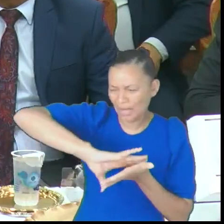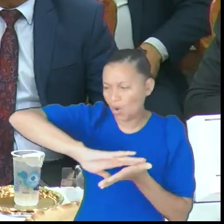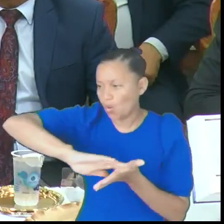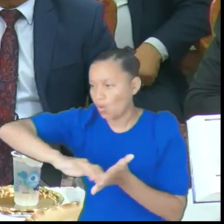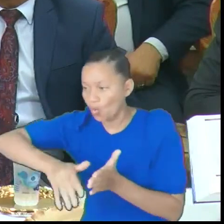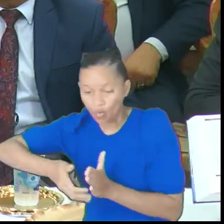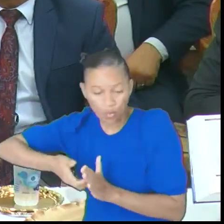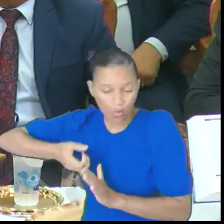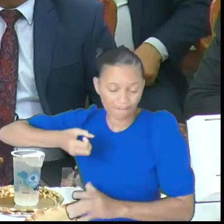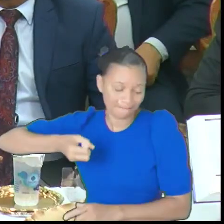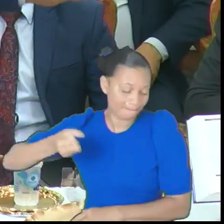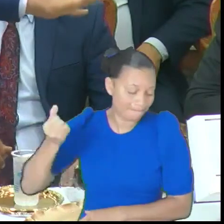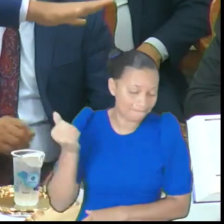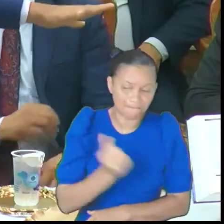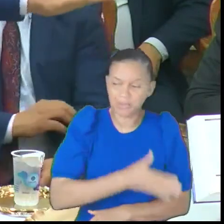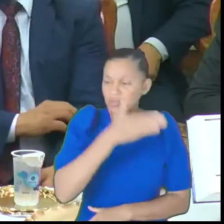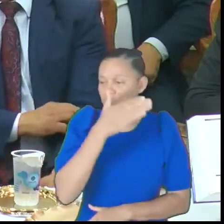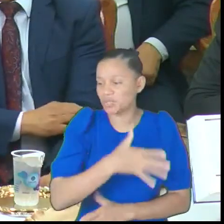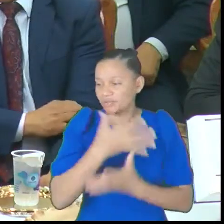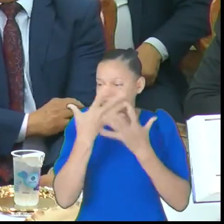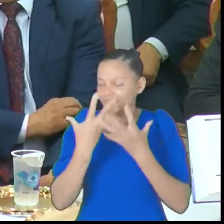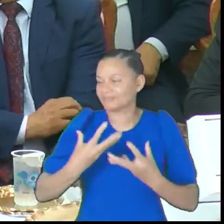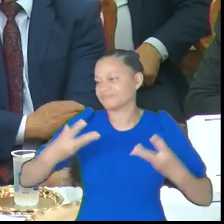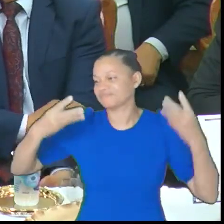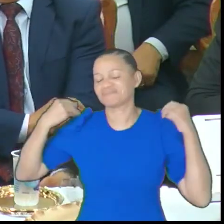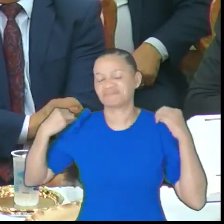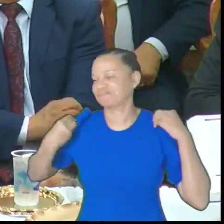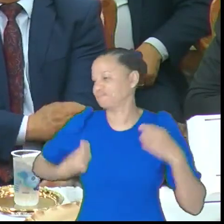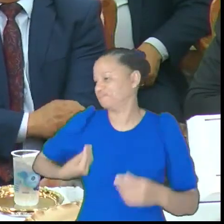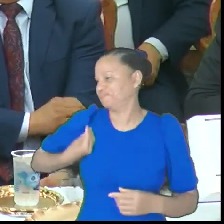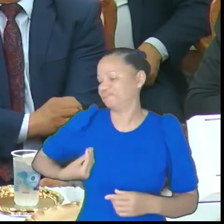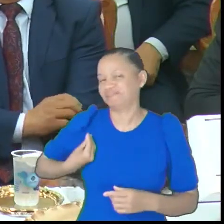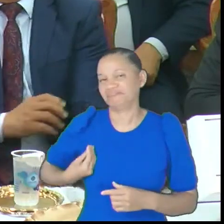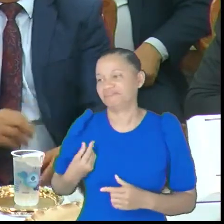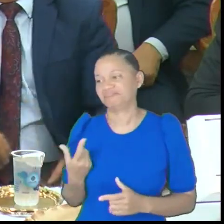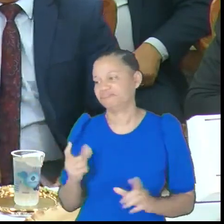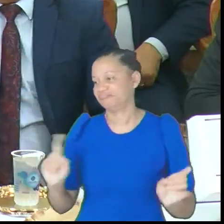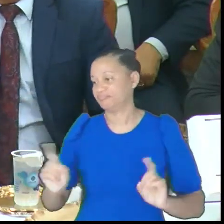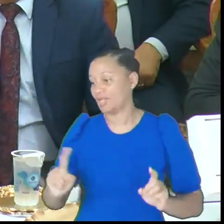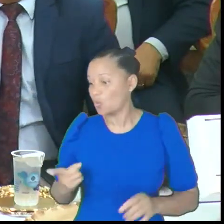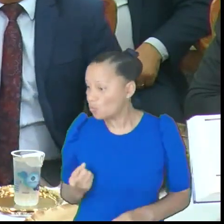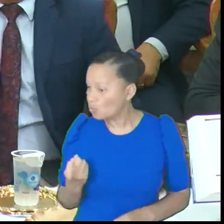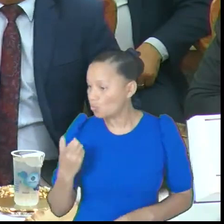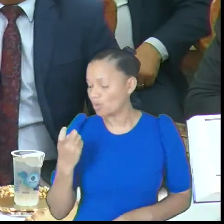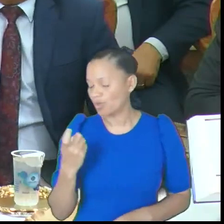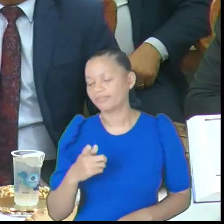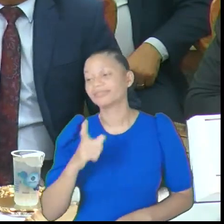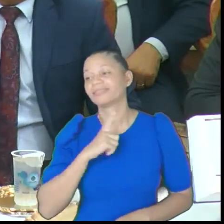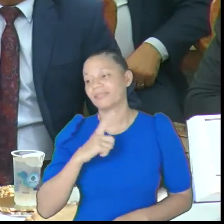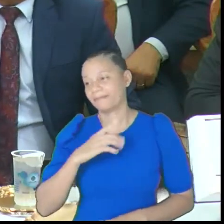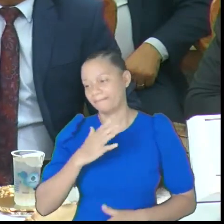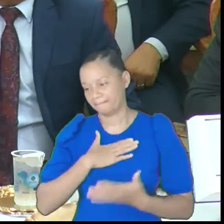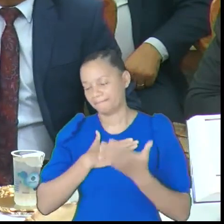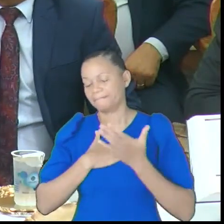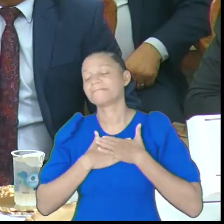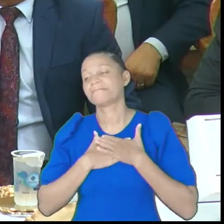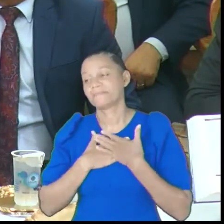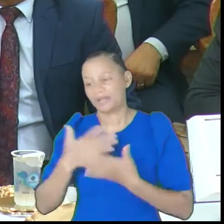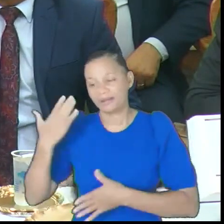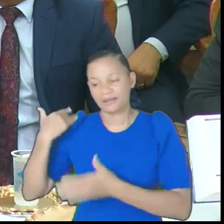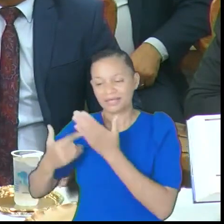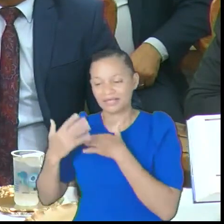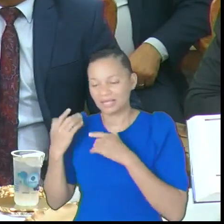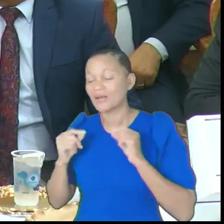no mar do esquecimento e perdoou, não está mais lá. A única coisa que está no meu passado é o